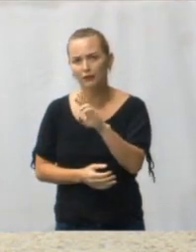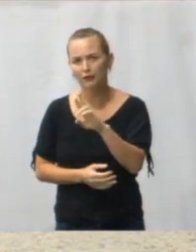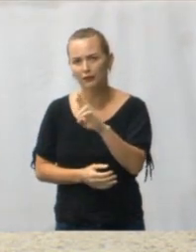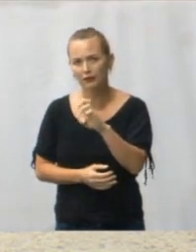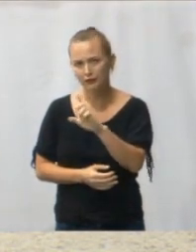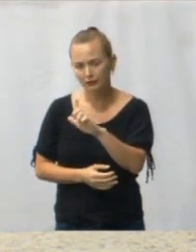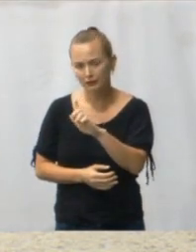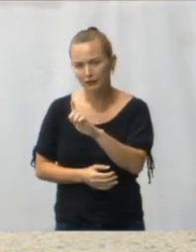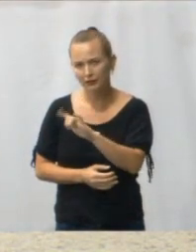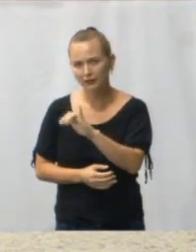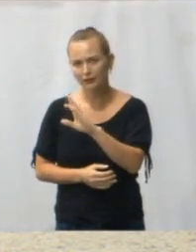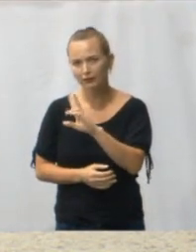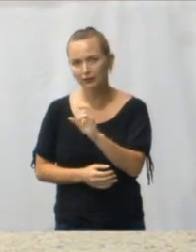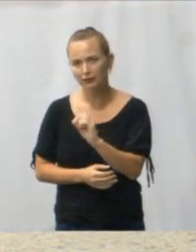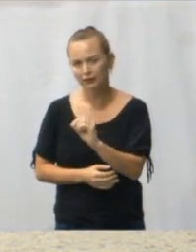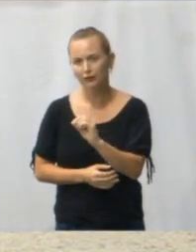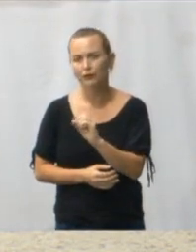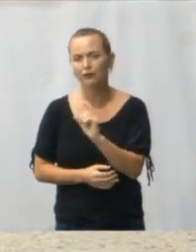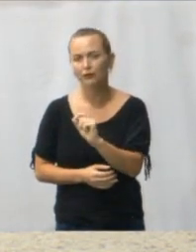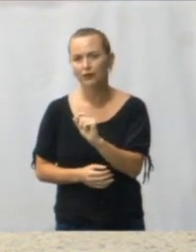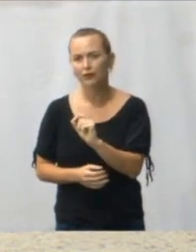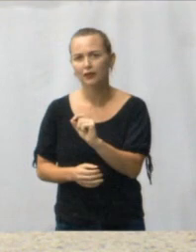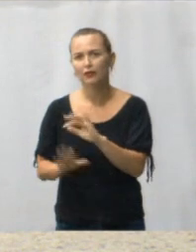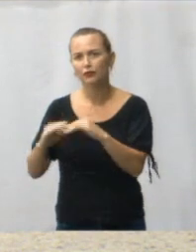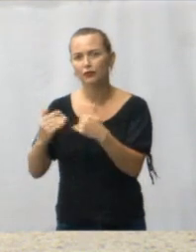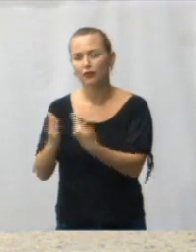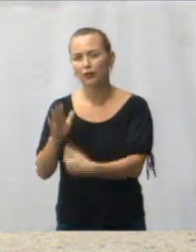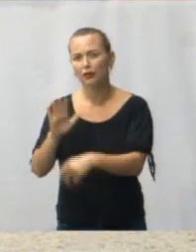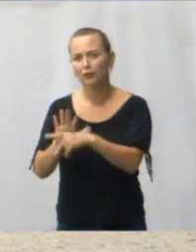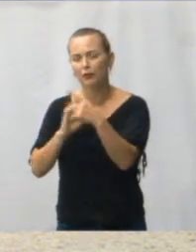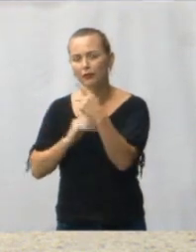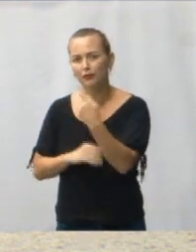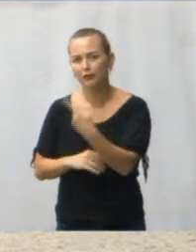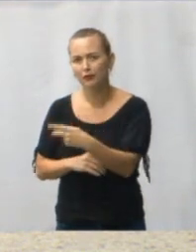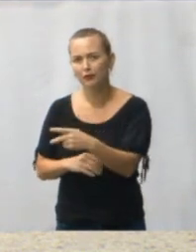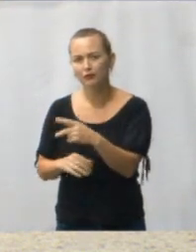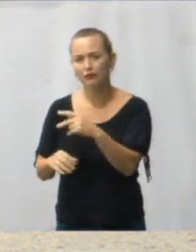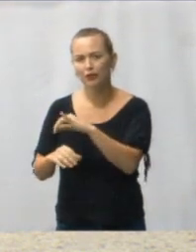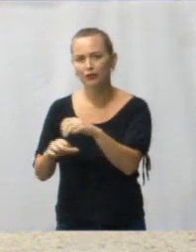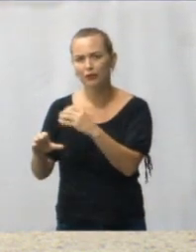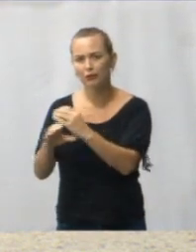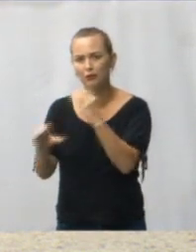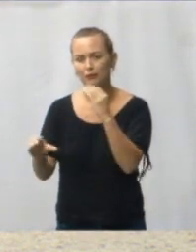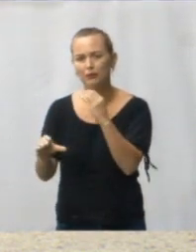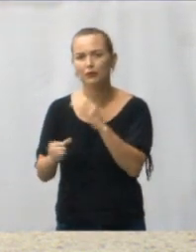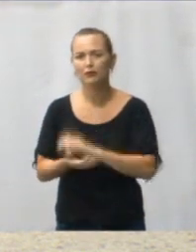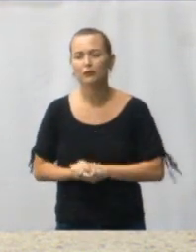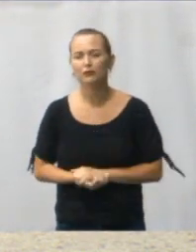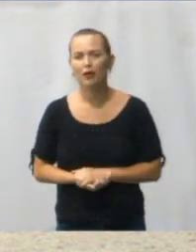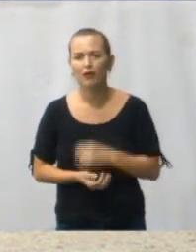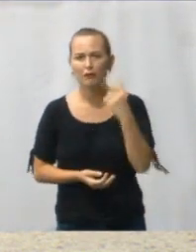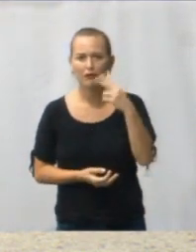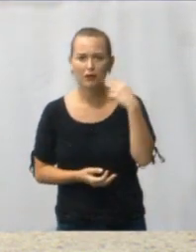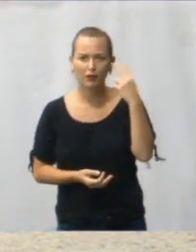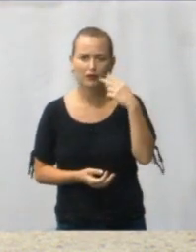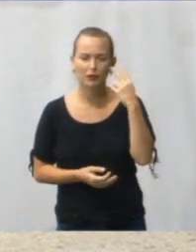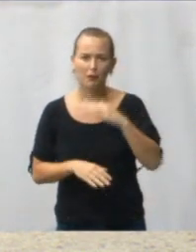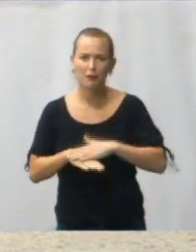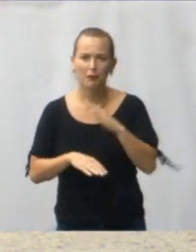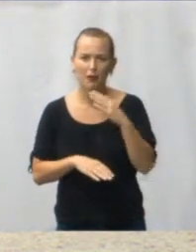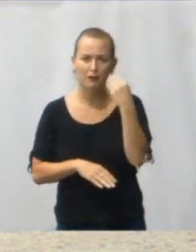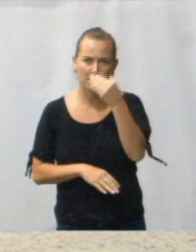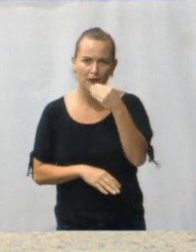Cambri. Comissão representativa, vereador mais experiente, vereador Luiz Paulo